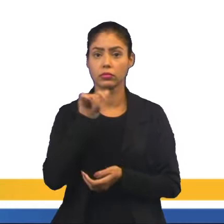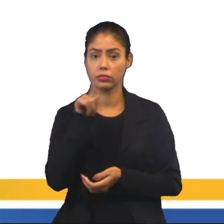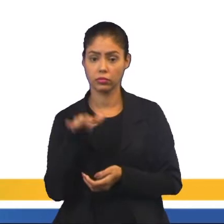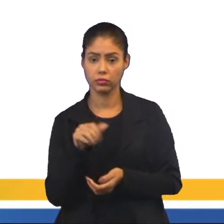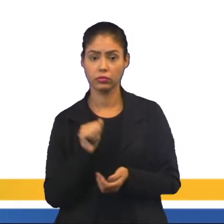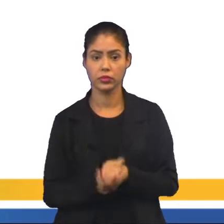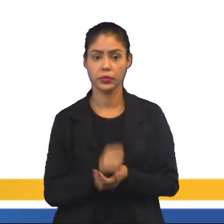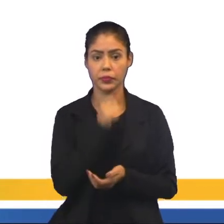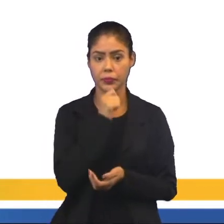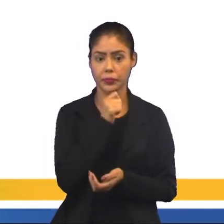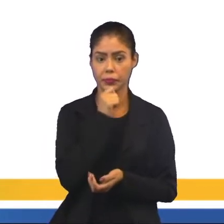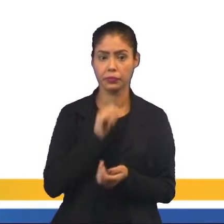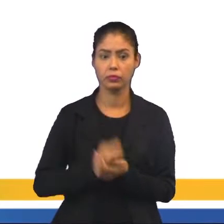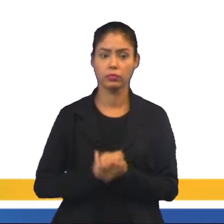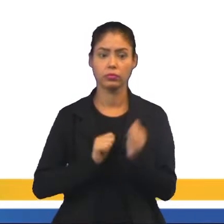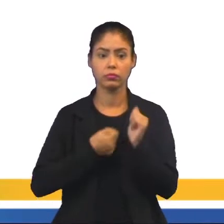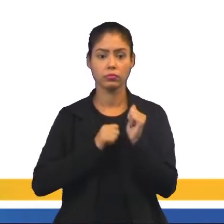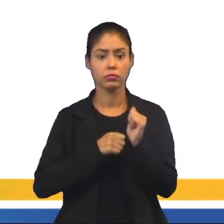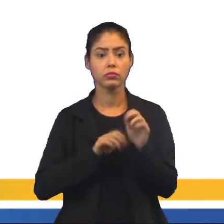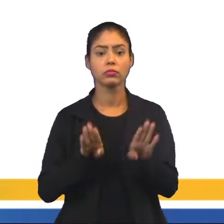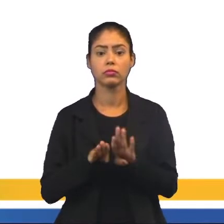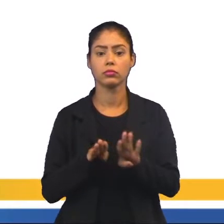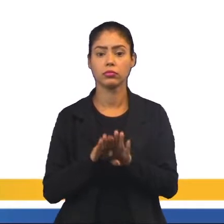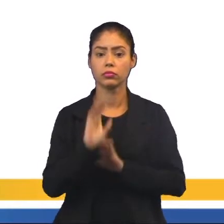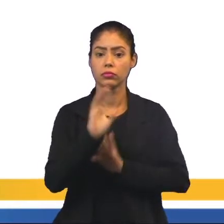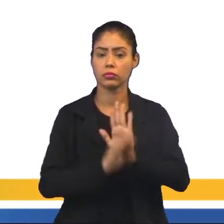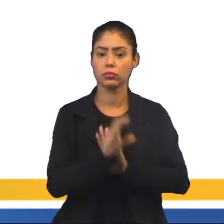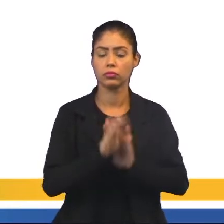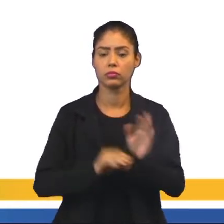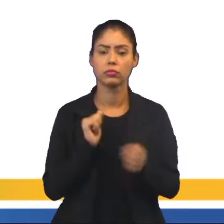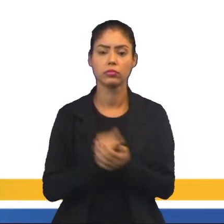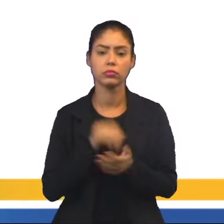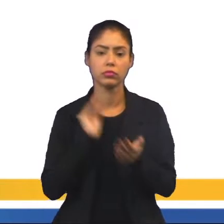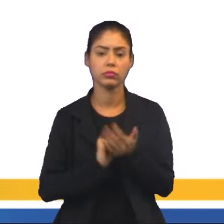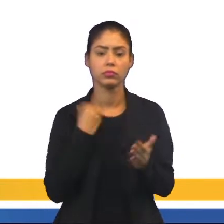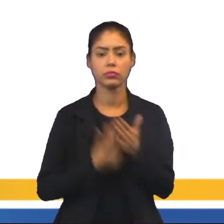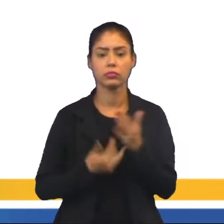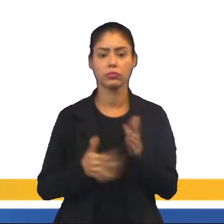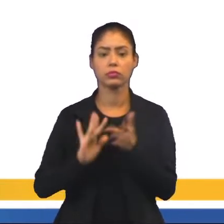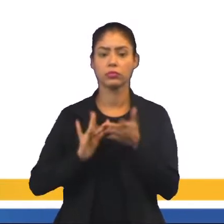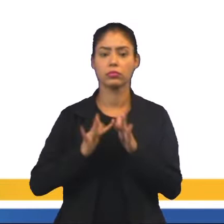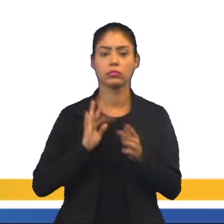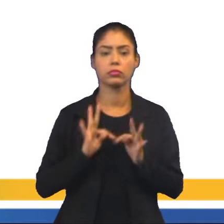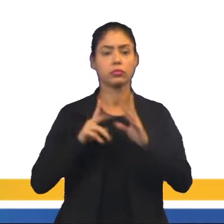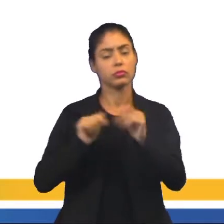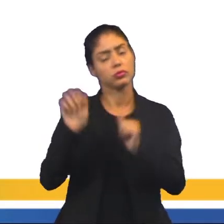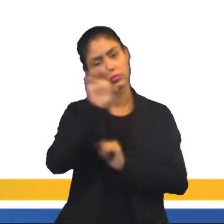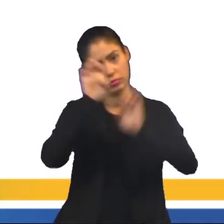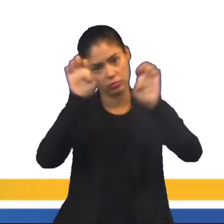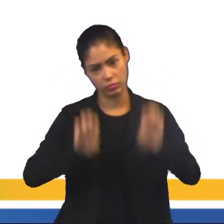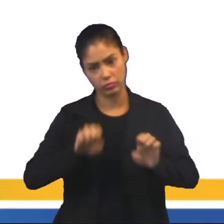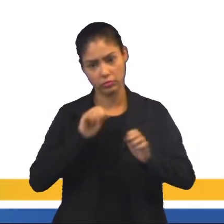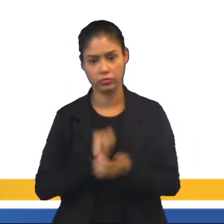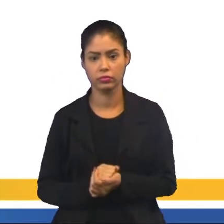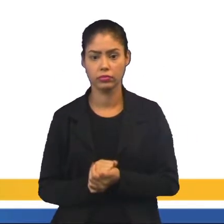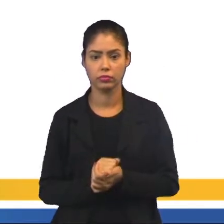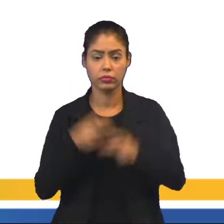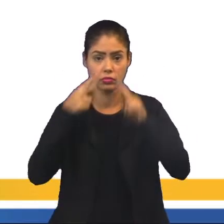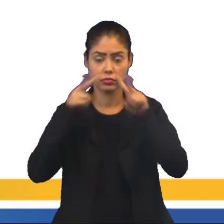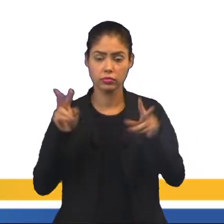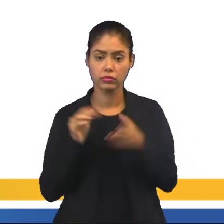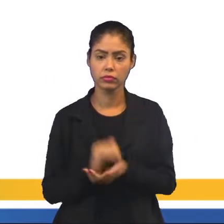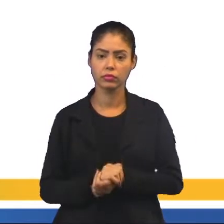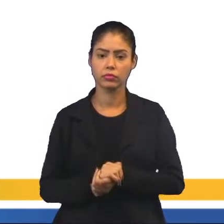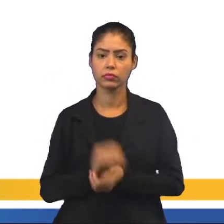alienado. A ideia-chave do conceito de alienação é o fato do indivíduo perder o contato com a totalidade das estruturas.